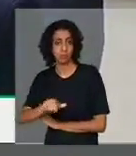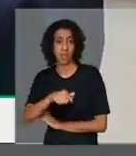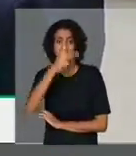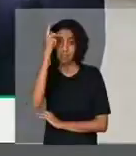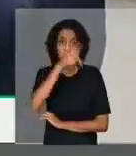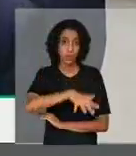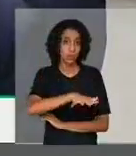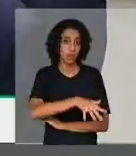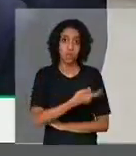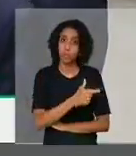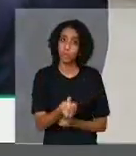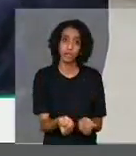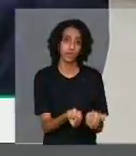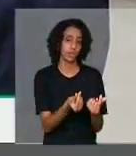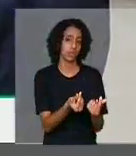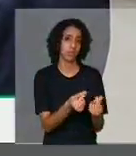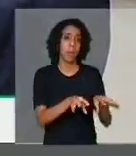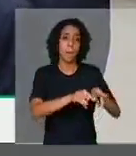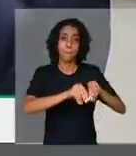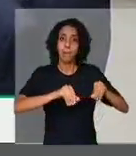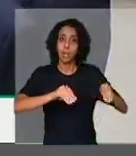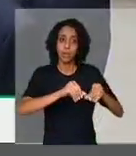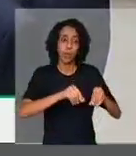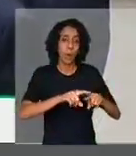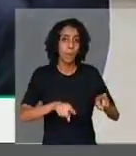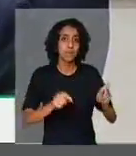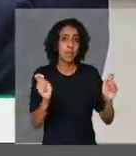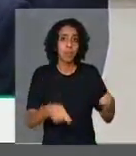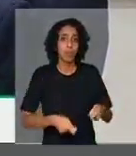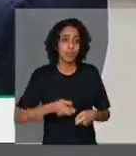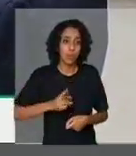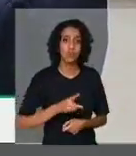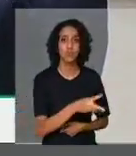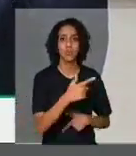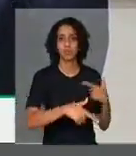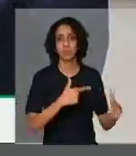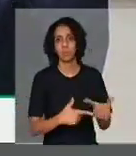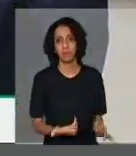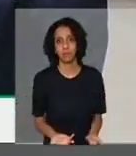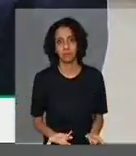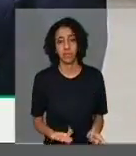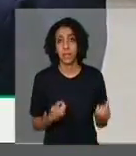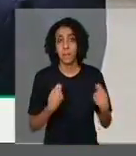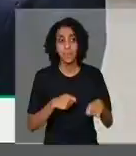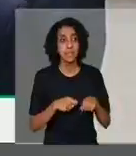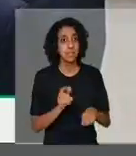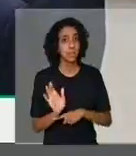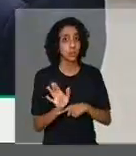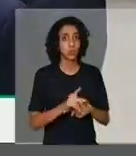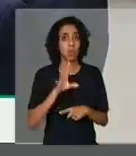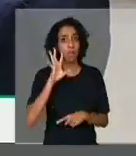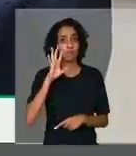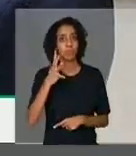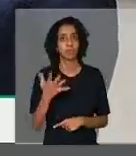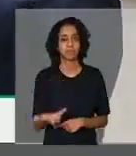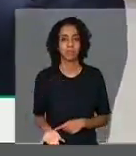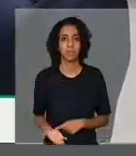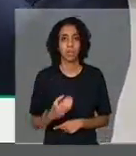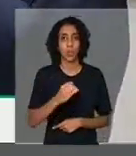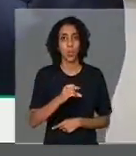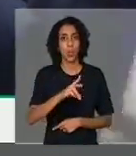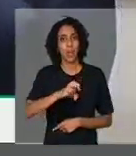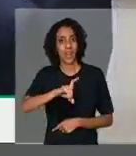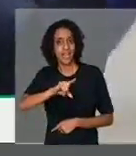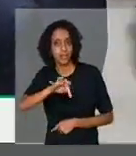recursos para pagar a plantar o amanhã não produziram não tem renda e portanto precisa de uma solução para essa demanda do crédito